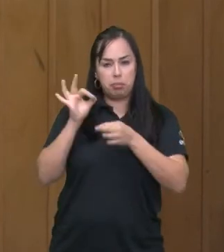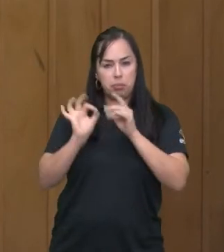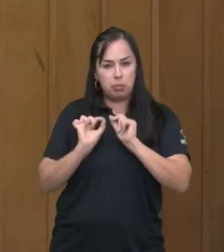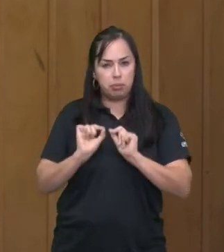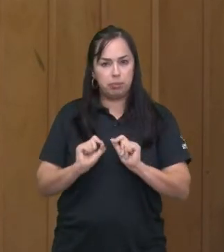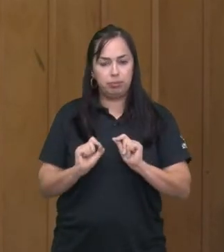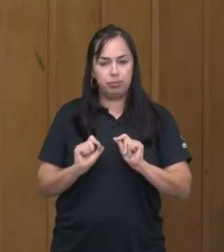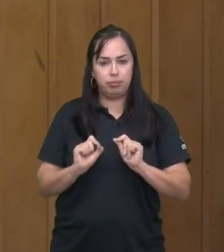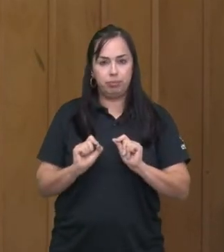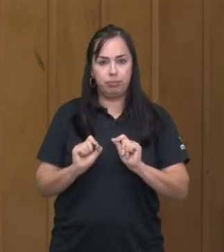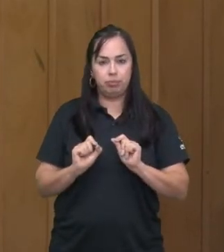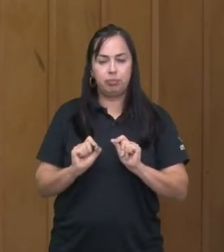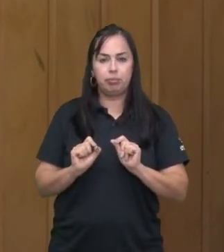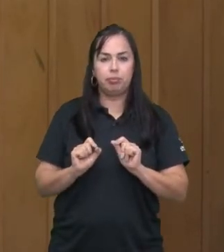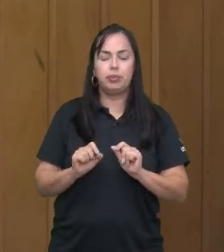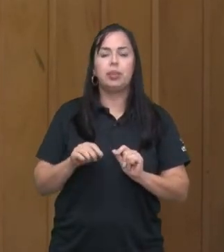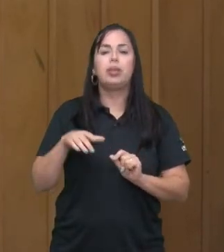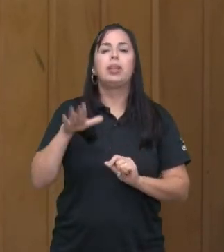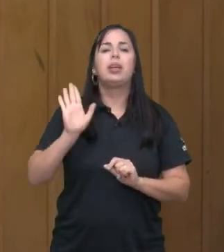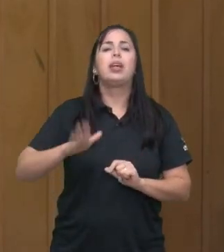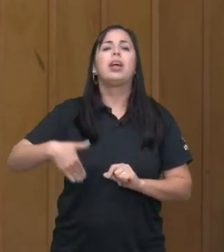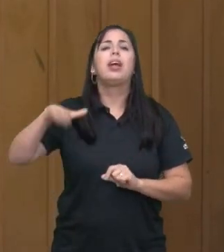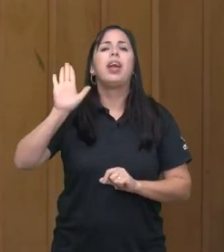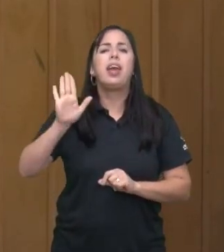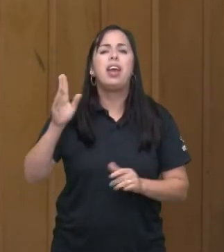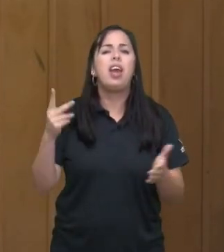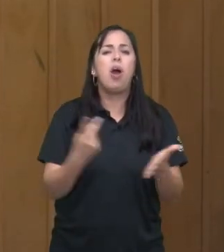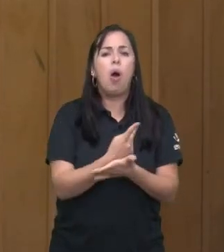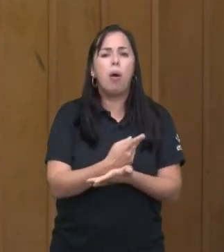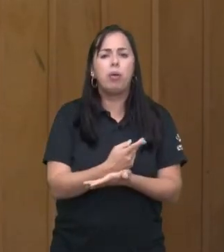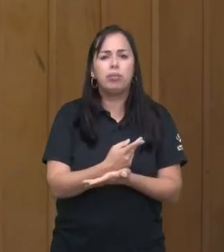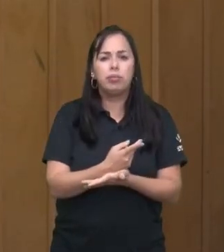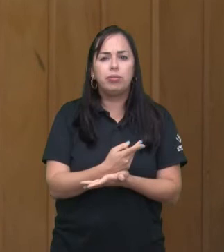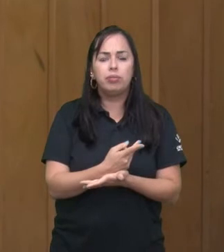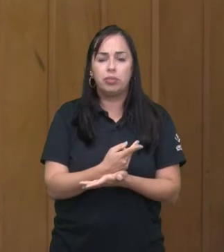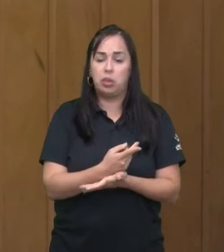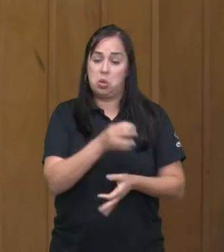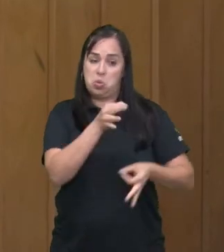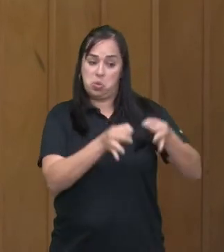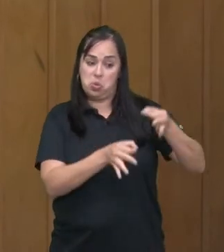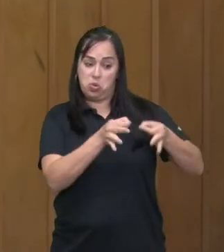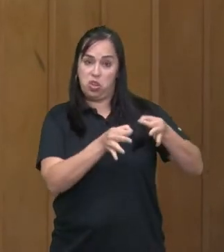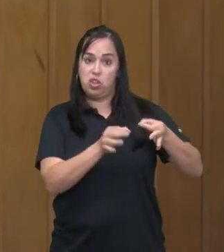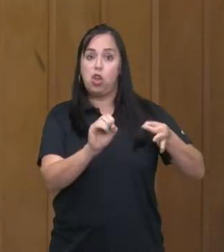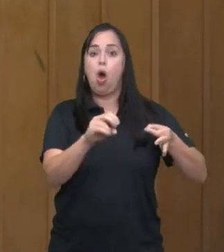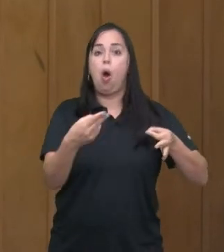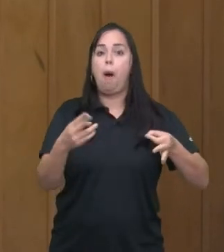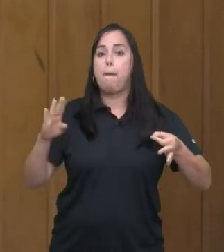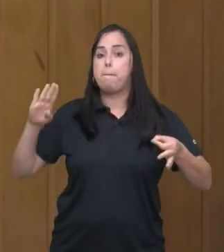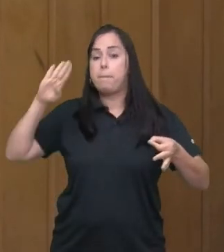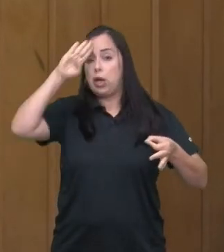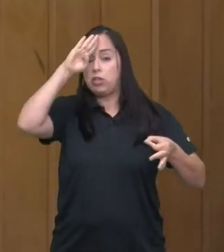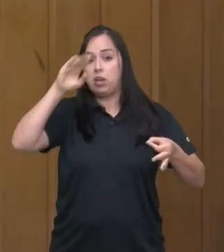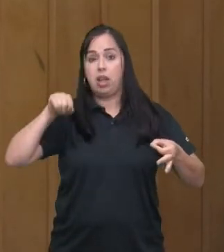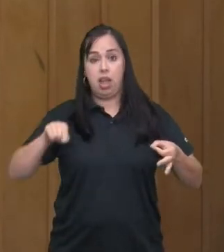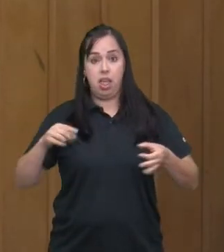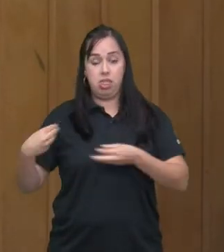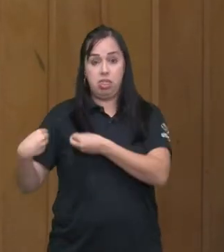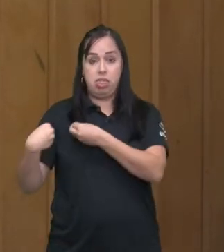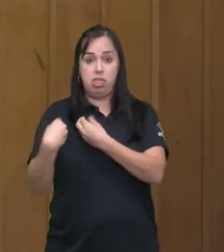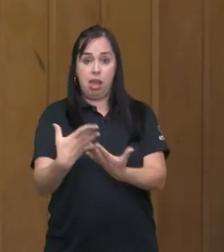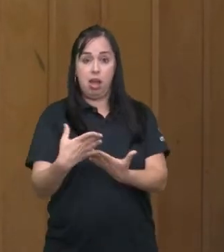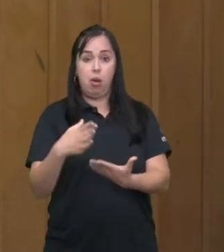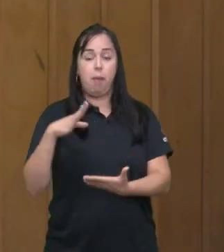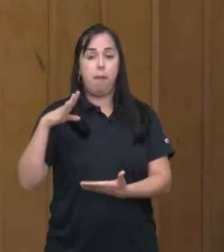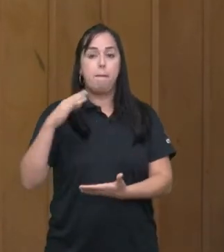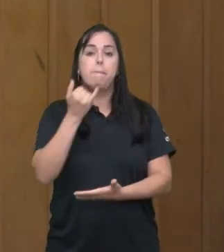seguinte: quem de fato errou mais? De repente, o Bolsonaro, que concedeu um